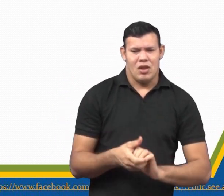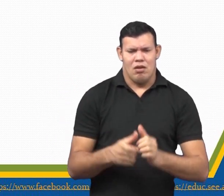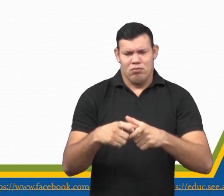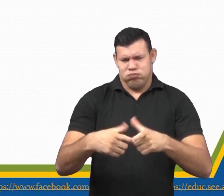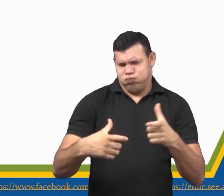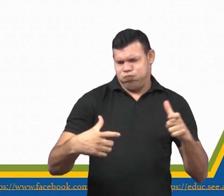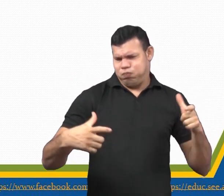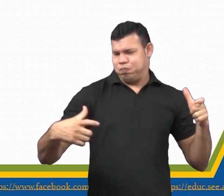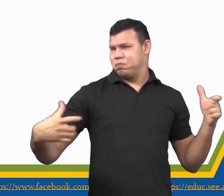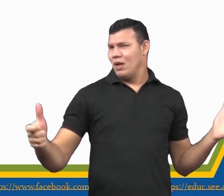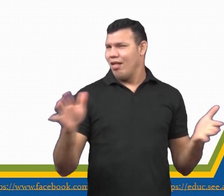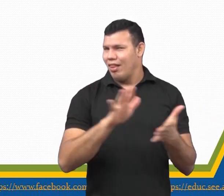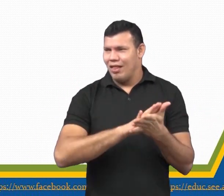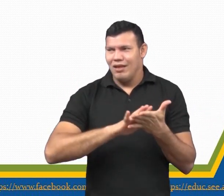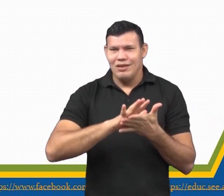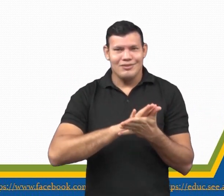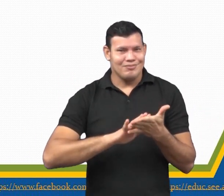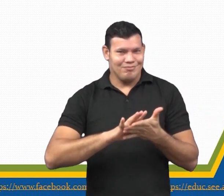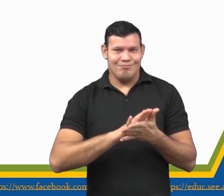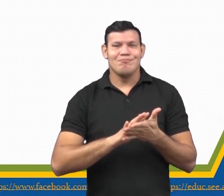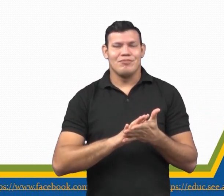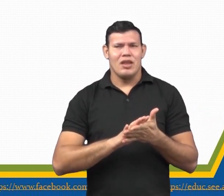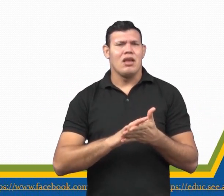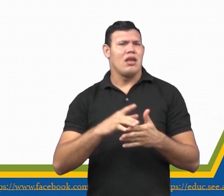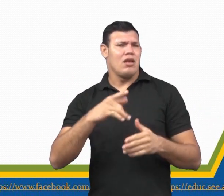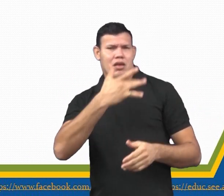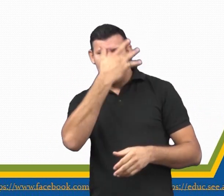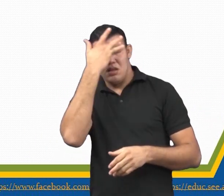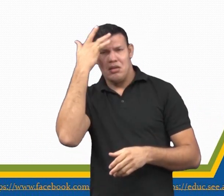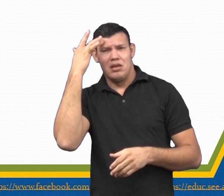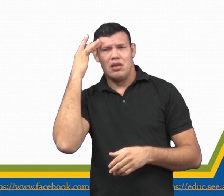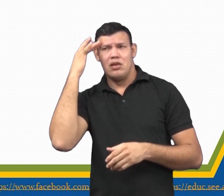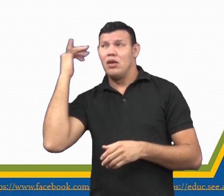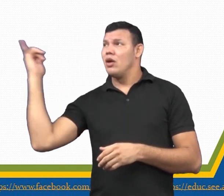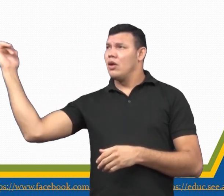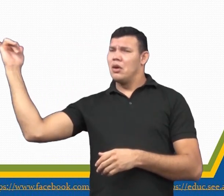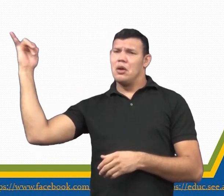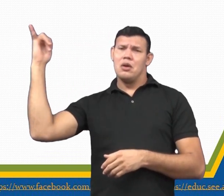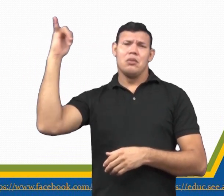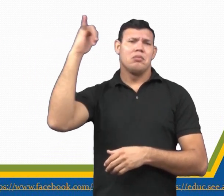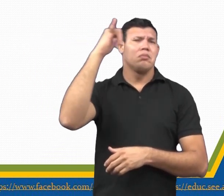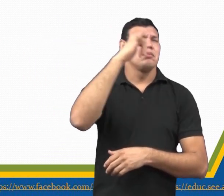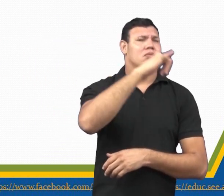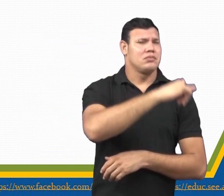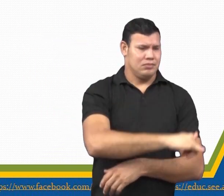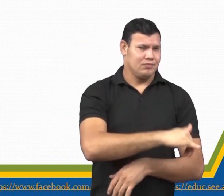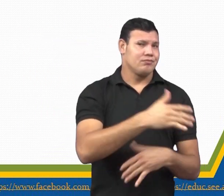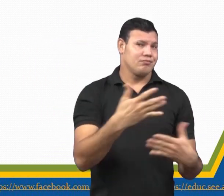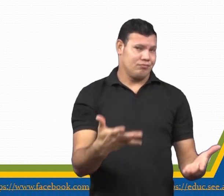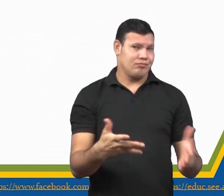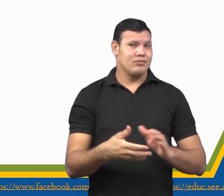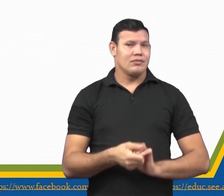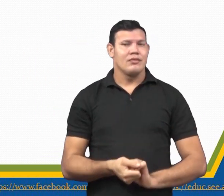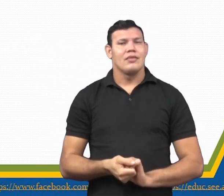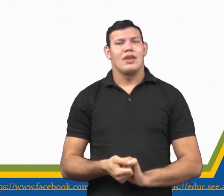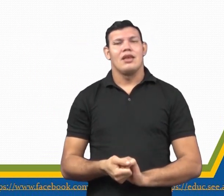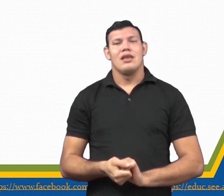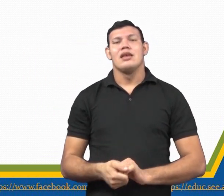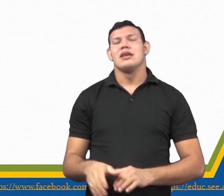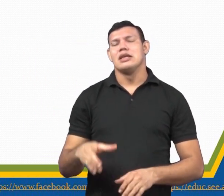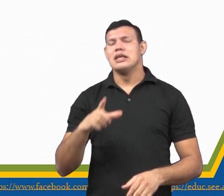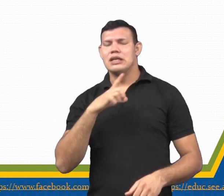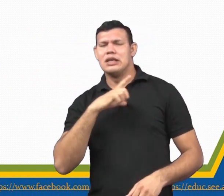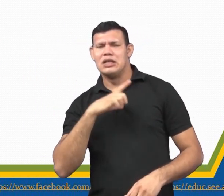um grande contingente de imigrantes e boa parte da população está na zona urbana. As cidades